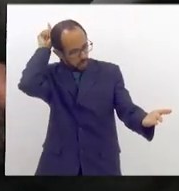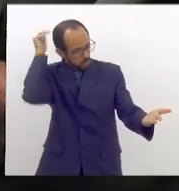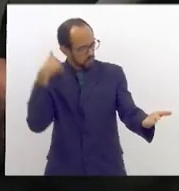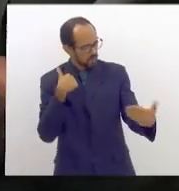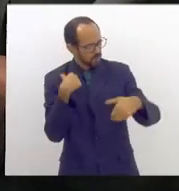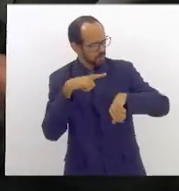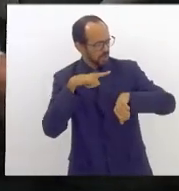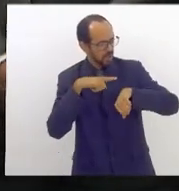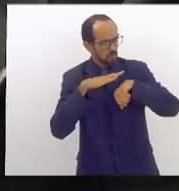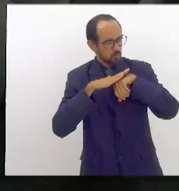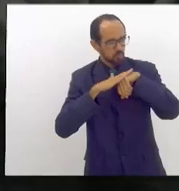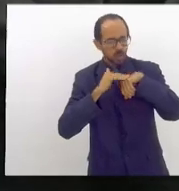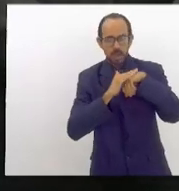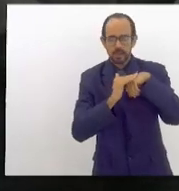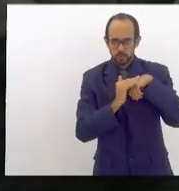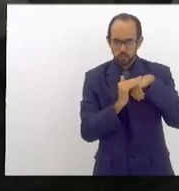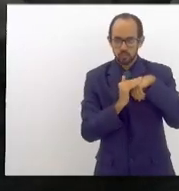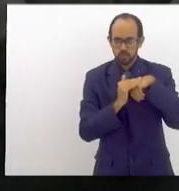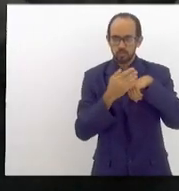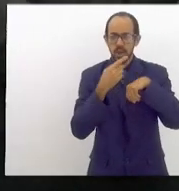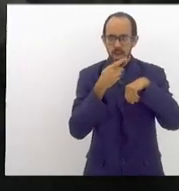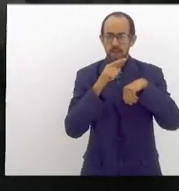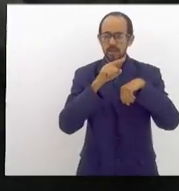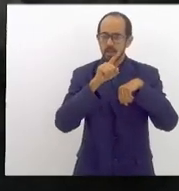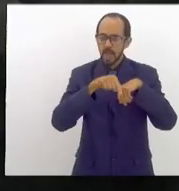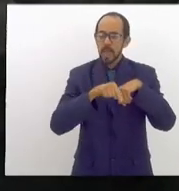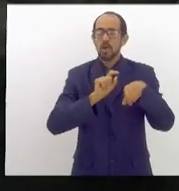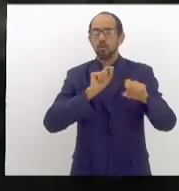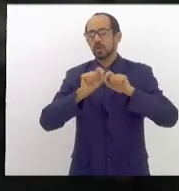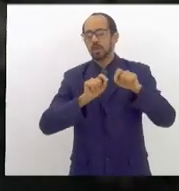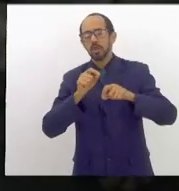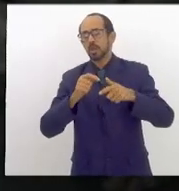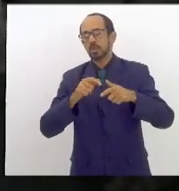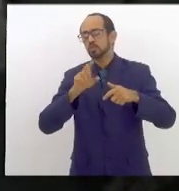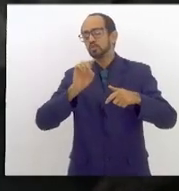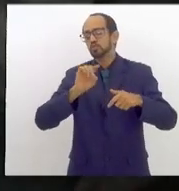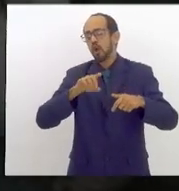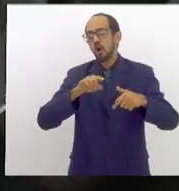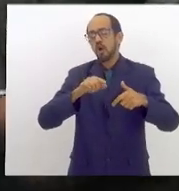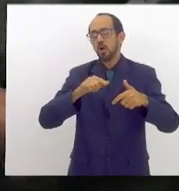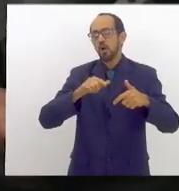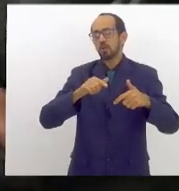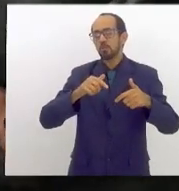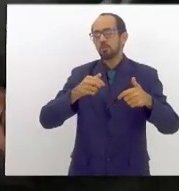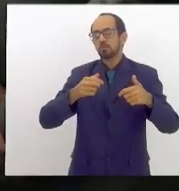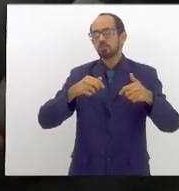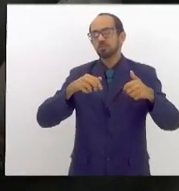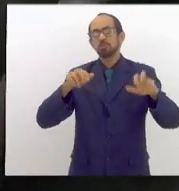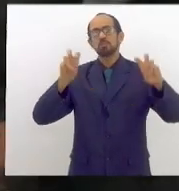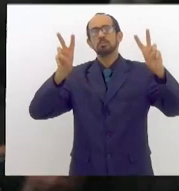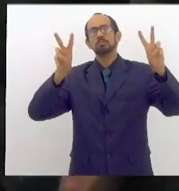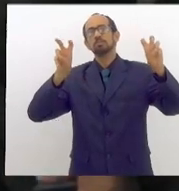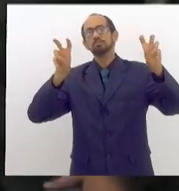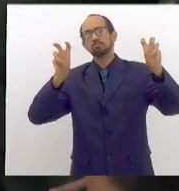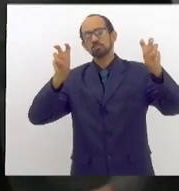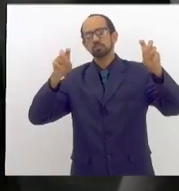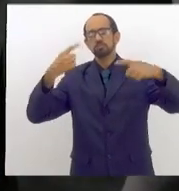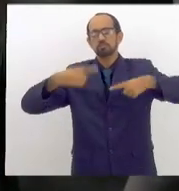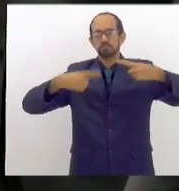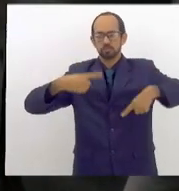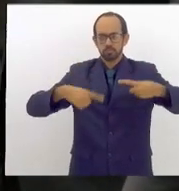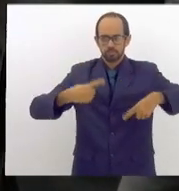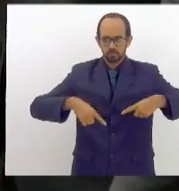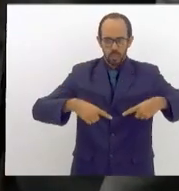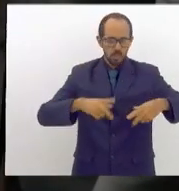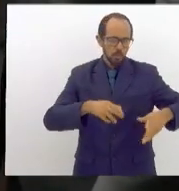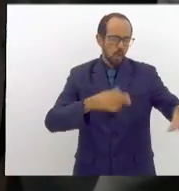grande é dizer que isso é só a questão política como tem o deputado heliomar coelho que não estará